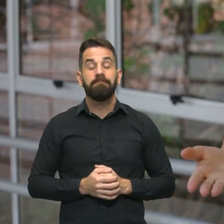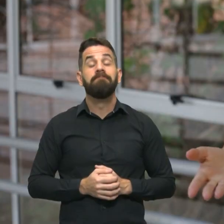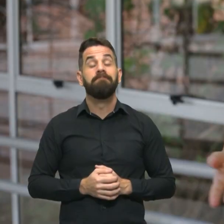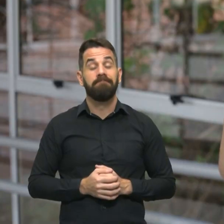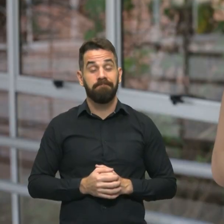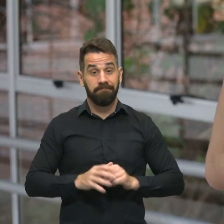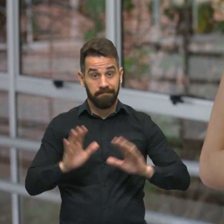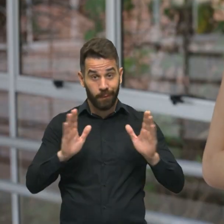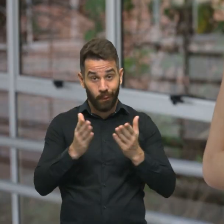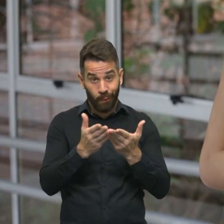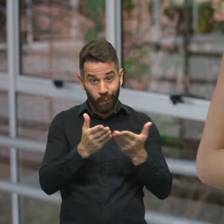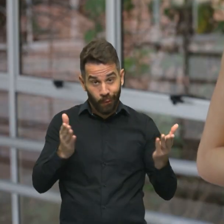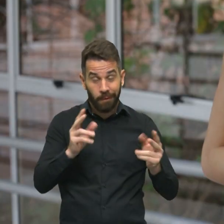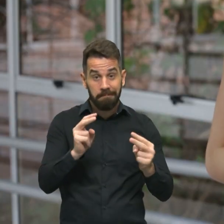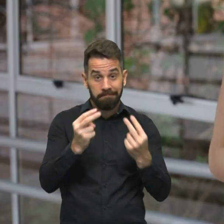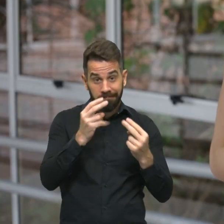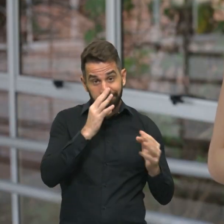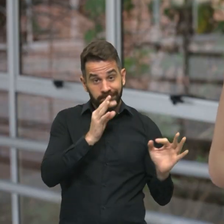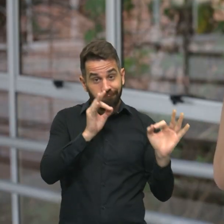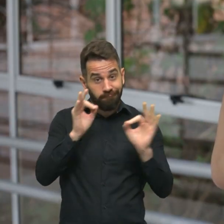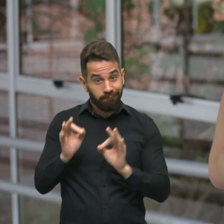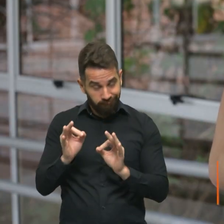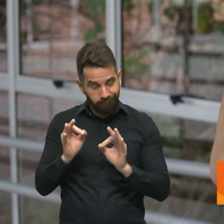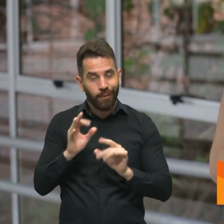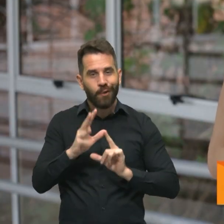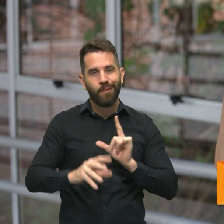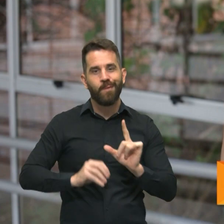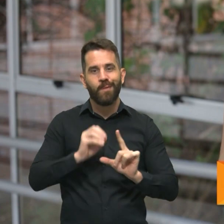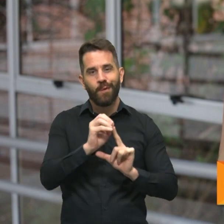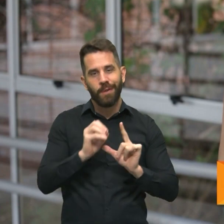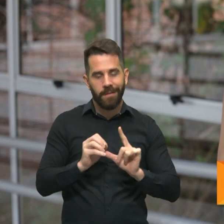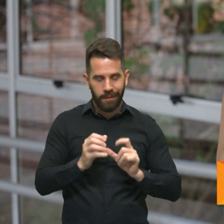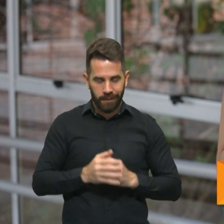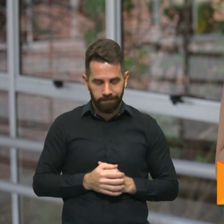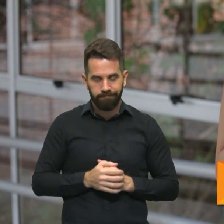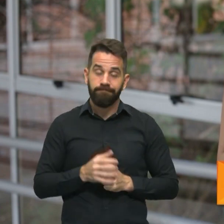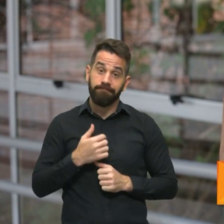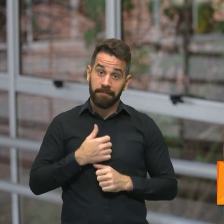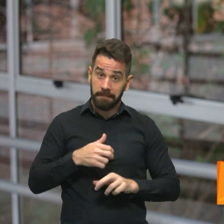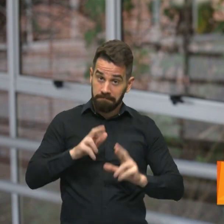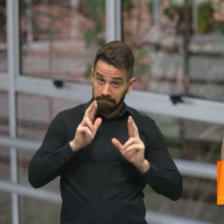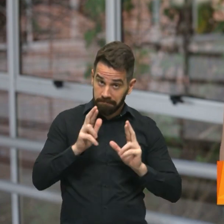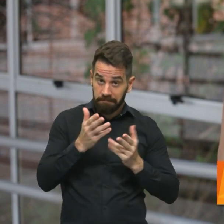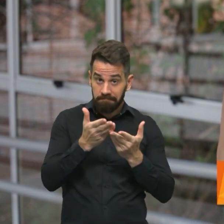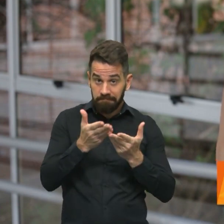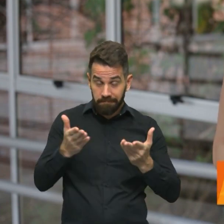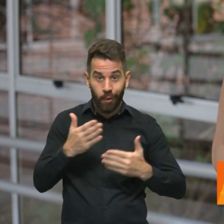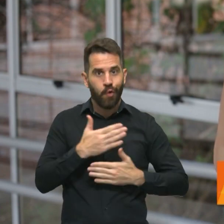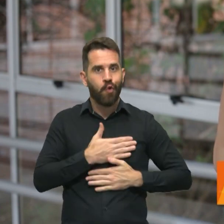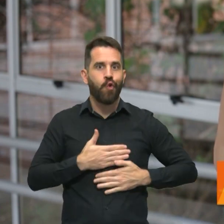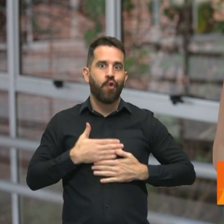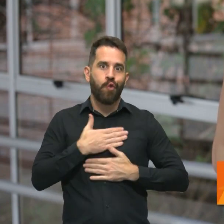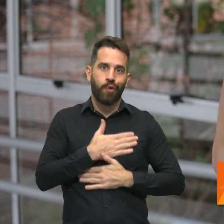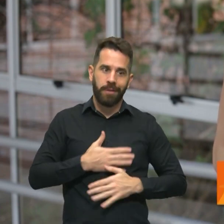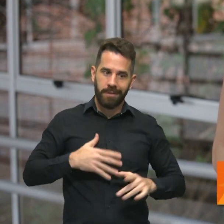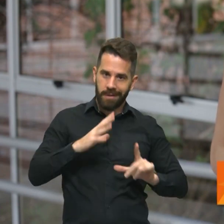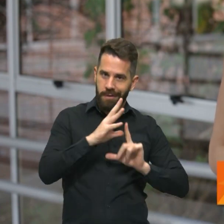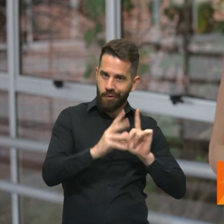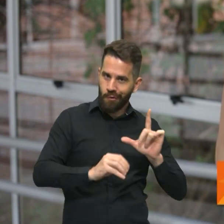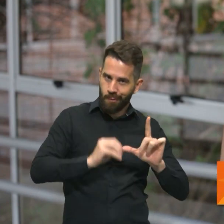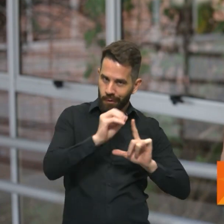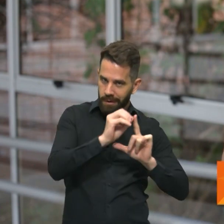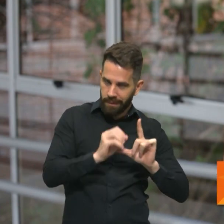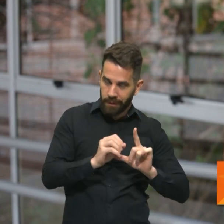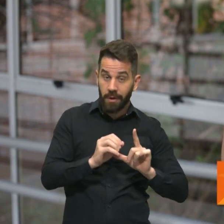Olá para você que está nos assistindo aqui no Mundo UFG. Eu espero que você esteja gostando do nosso programa, mas para ficar ainda